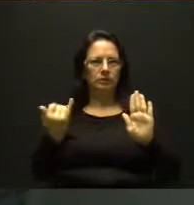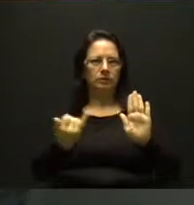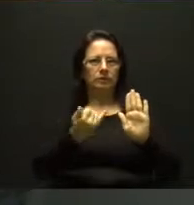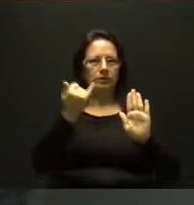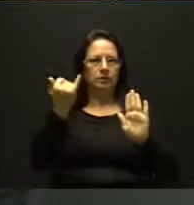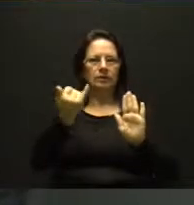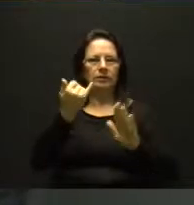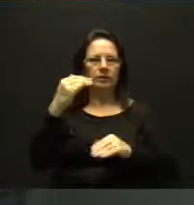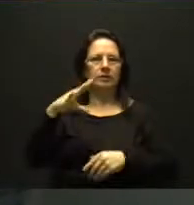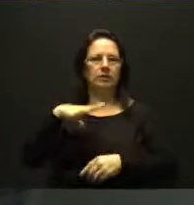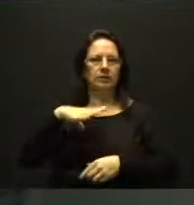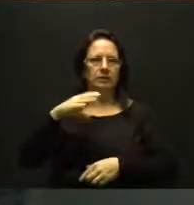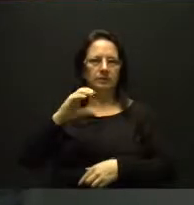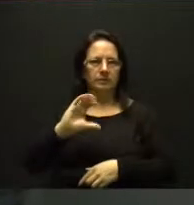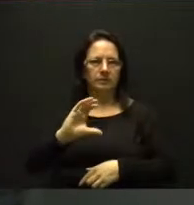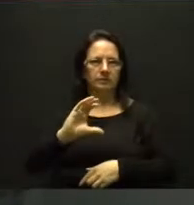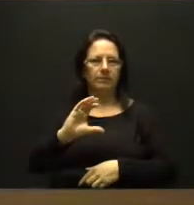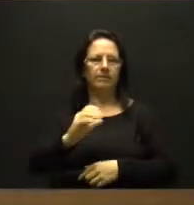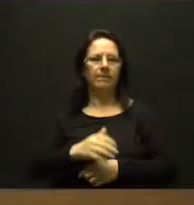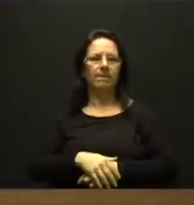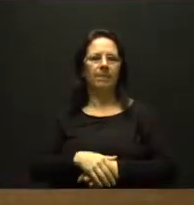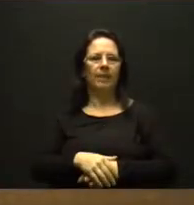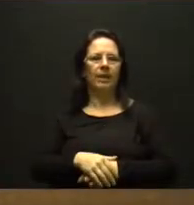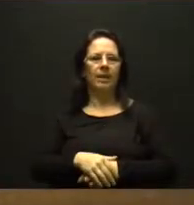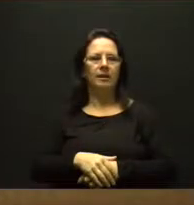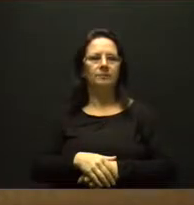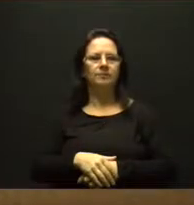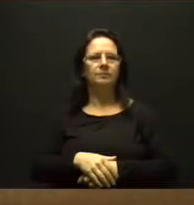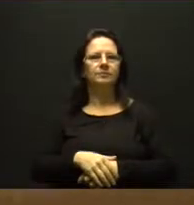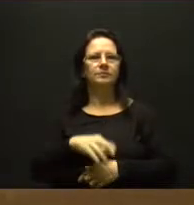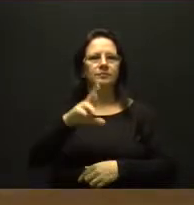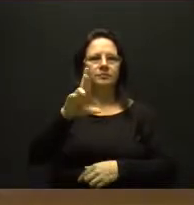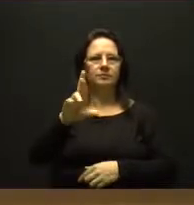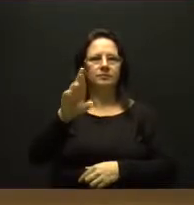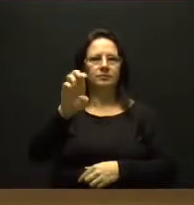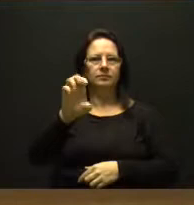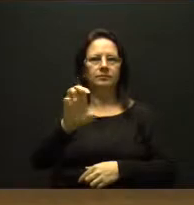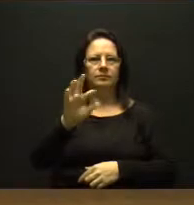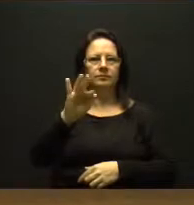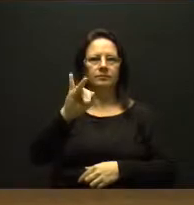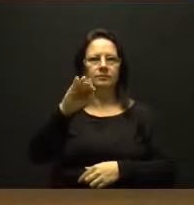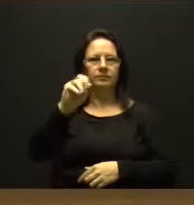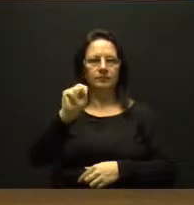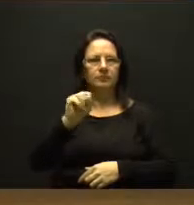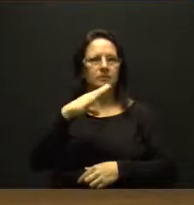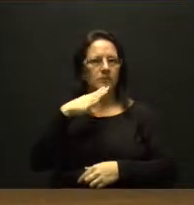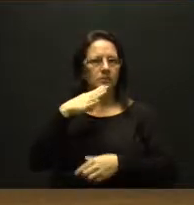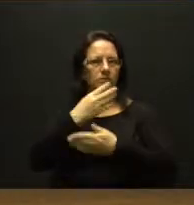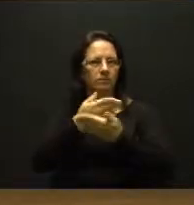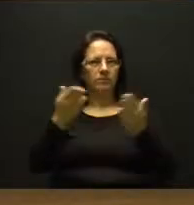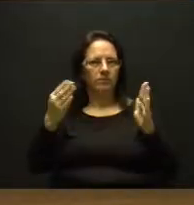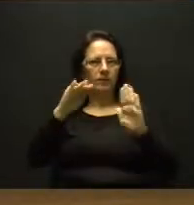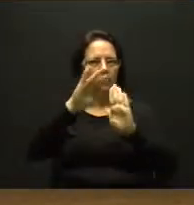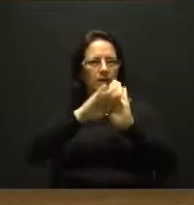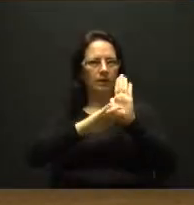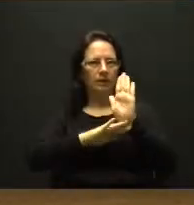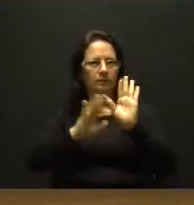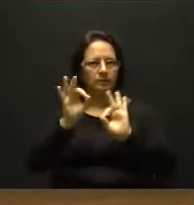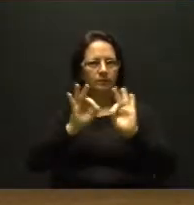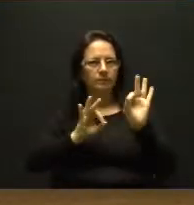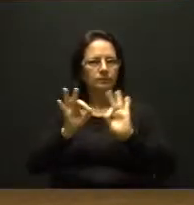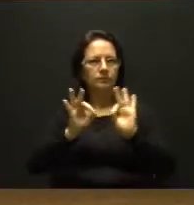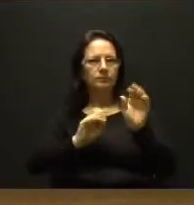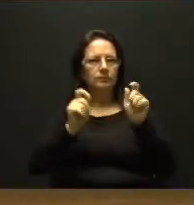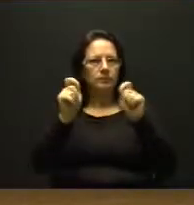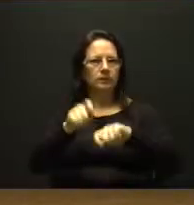nosso município e também para nosso município uma vez que o registo como é de conhecimento público é um programa que permite às pessoas